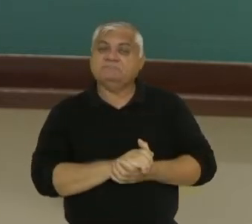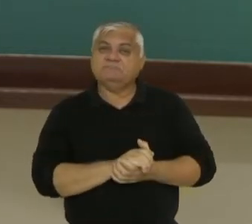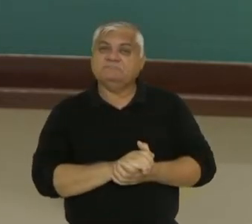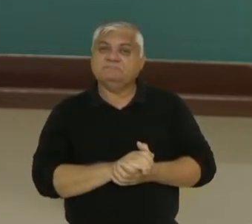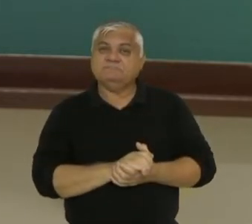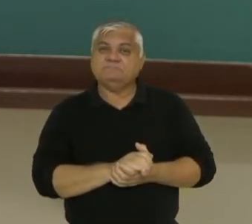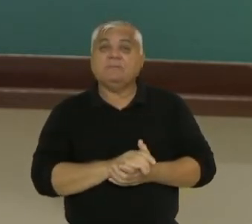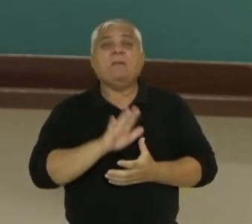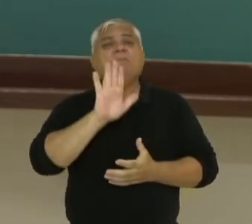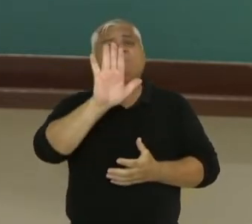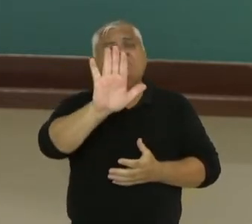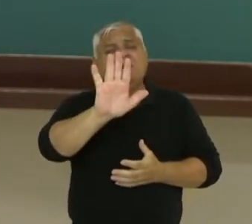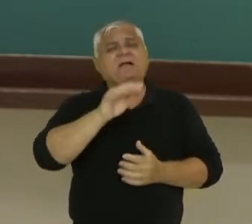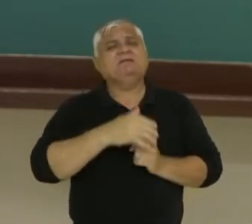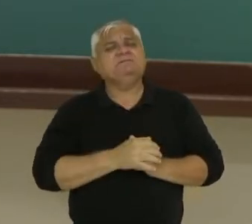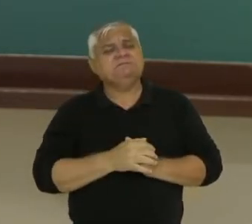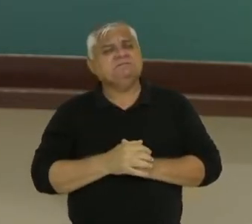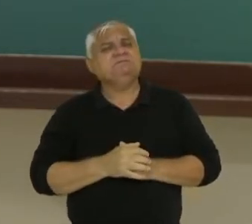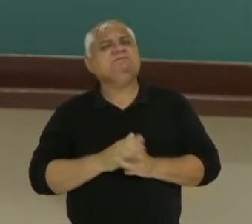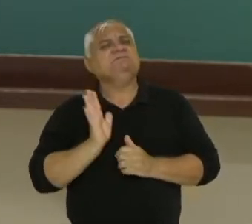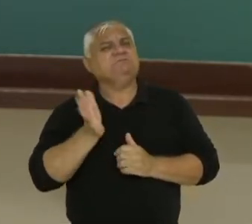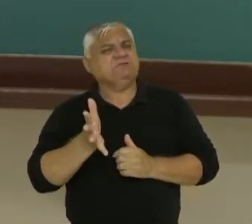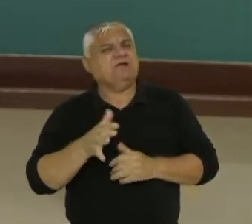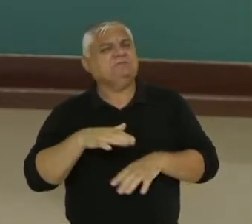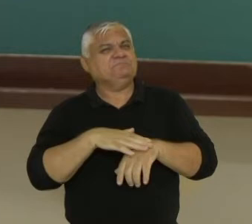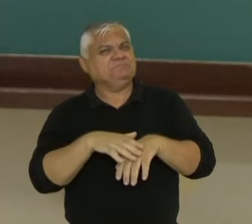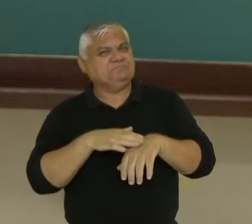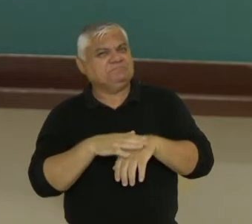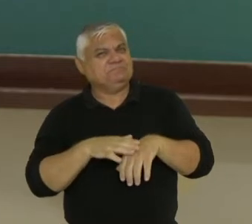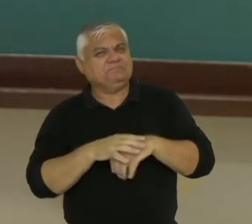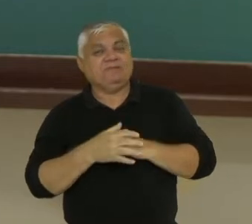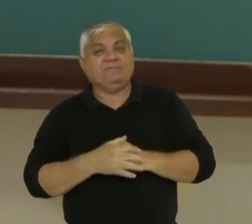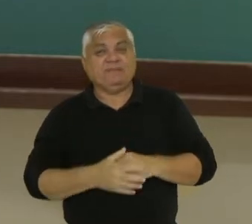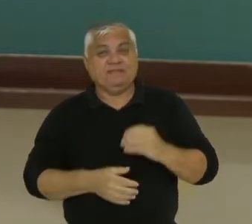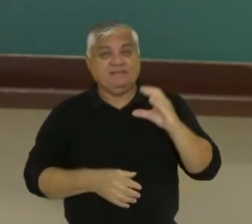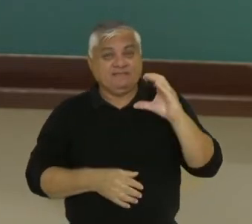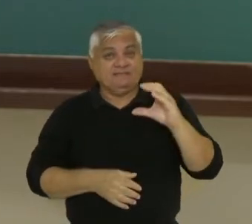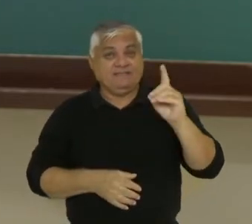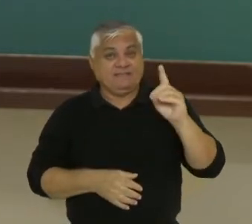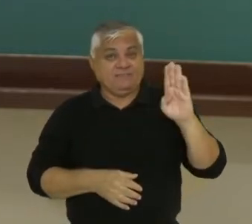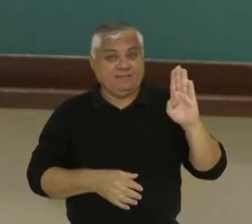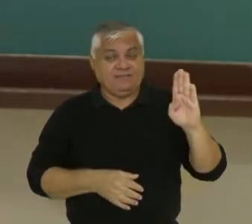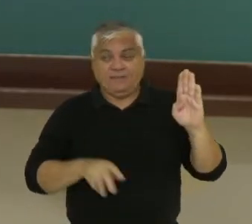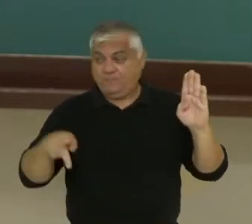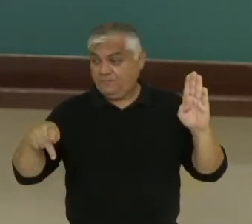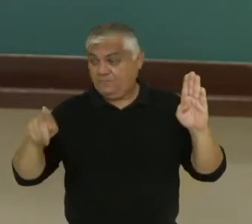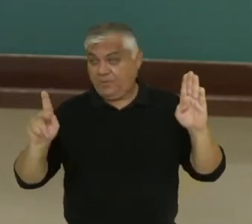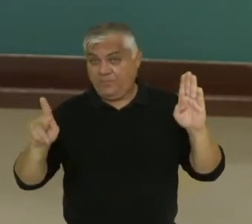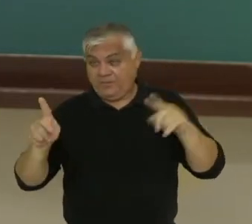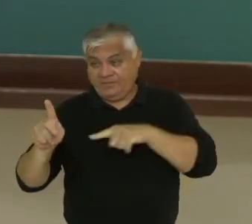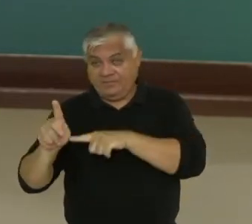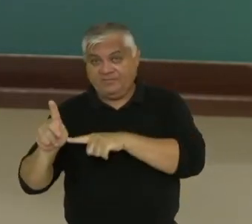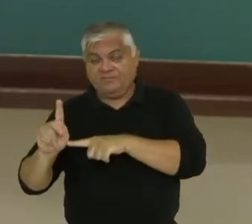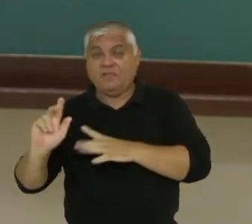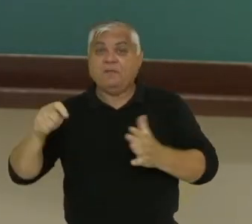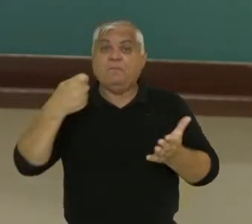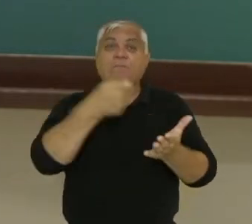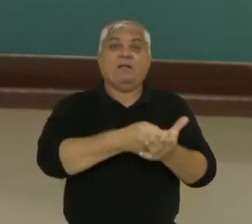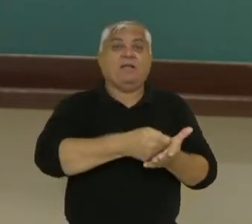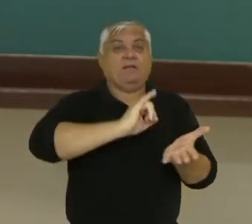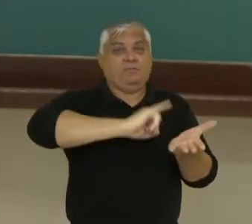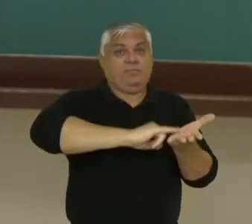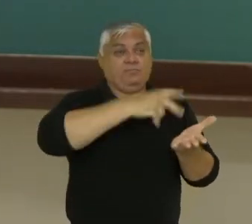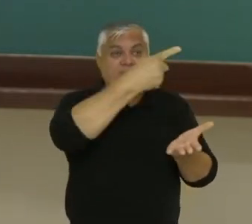377,28. Mas nós já comentamos que o CDB, ao contrário da poupança, nós vamos ter que pagar o imposto